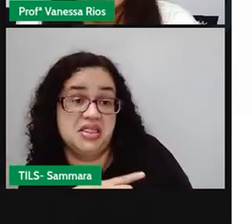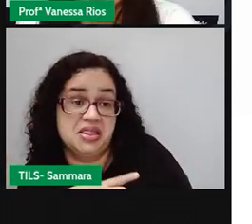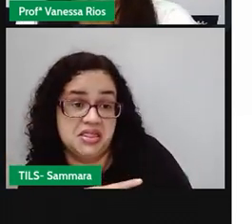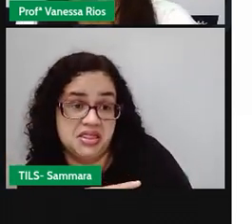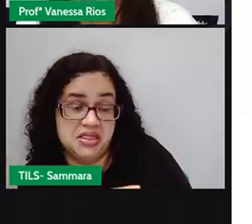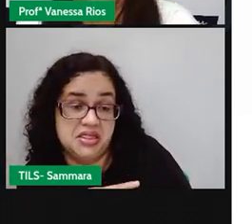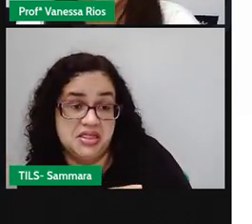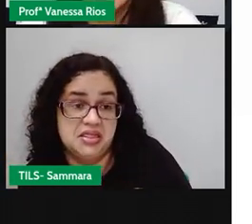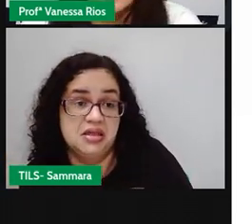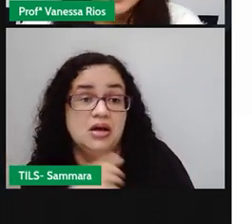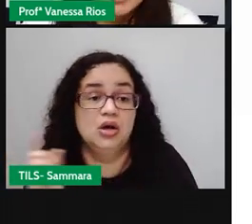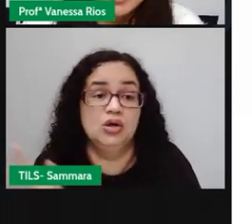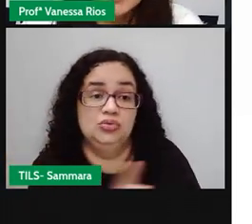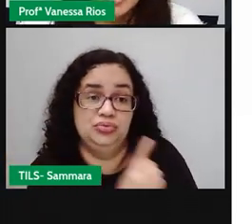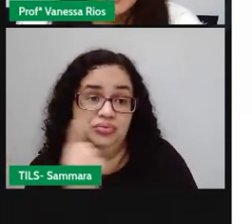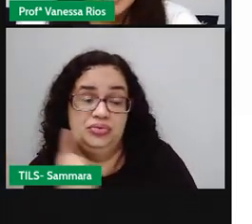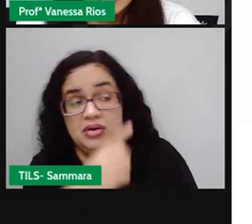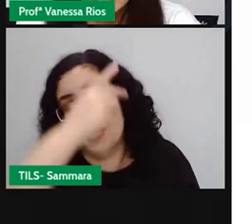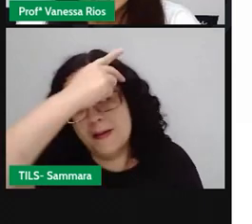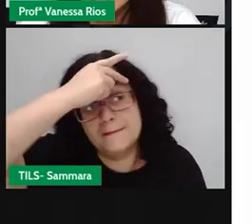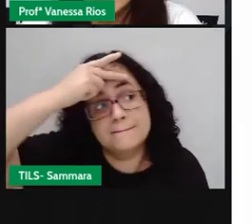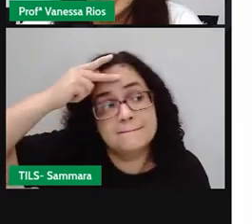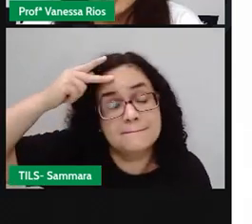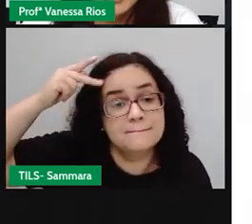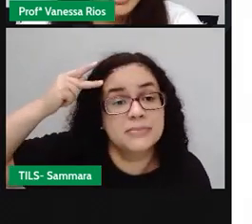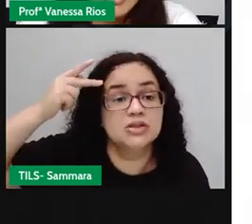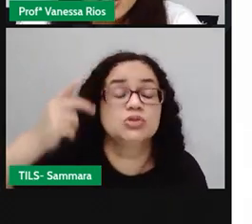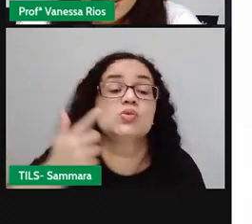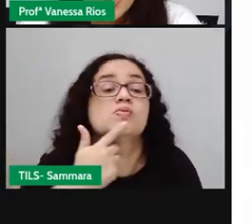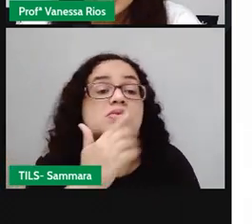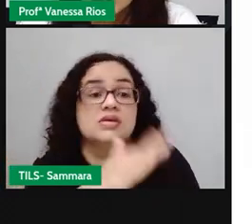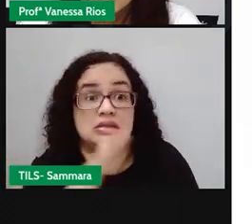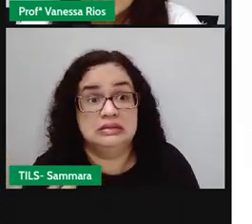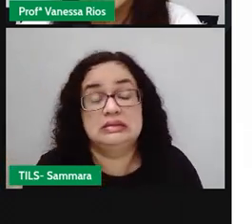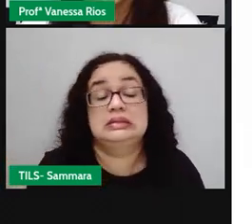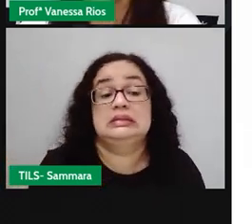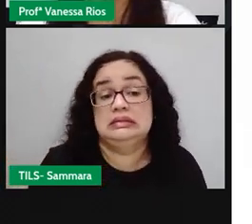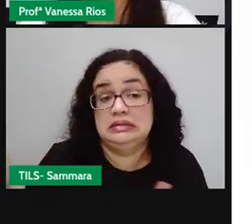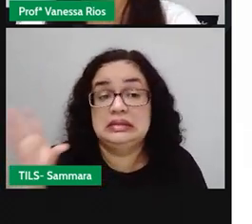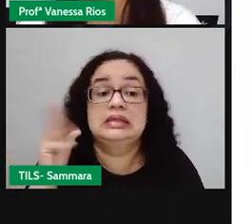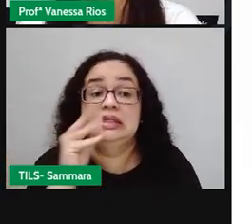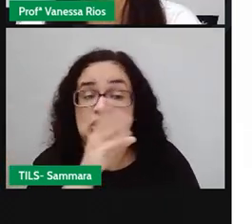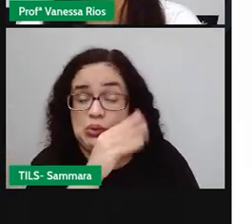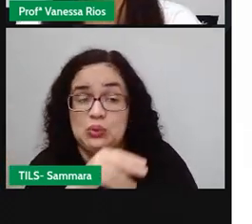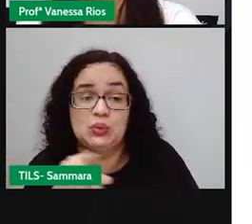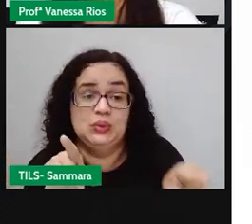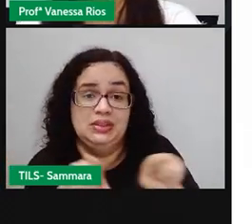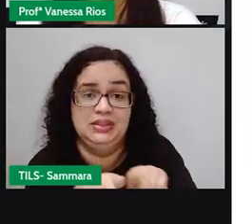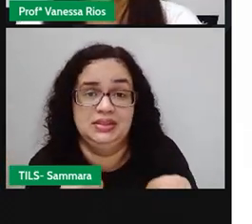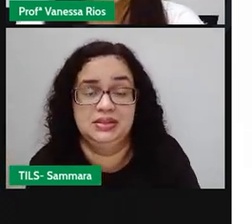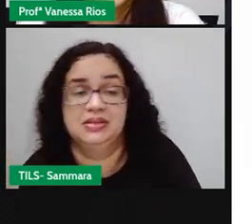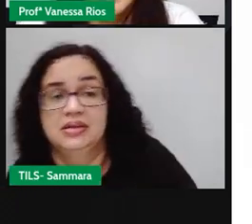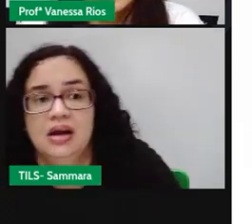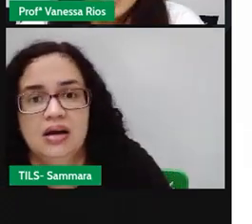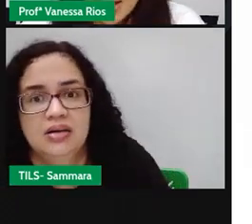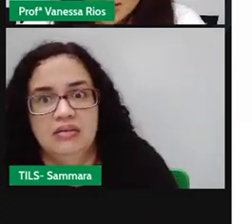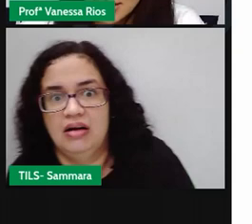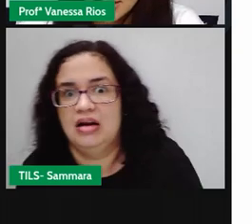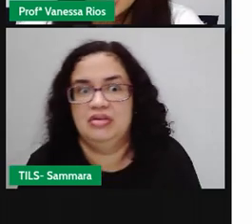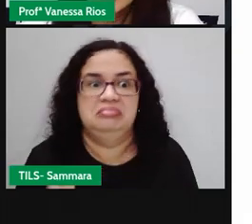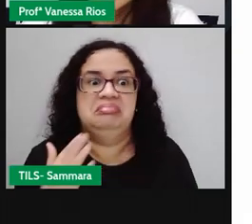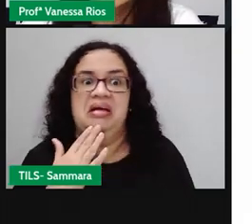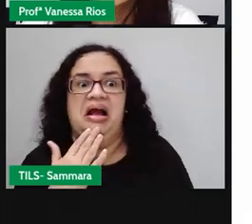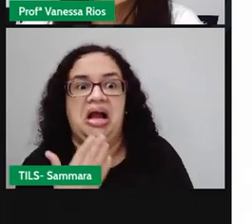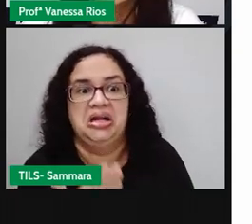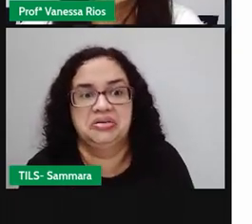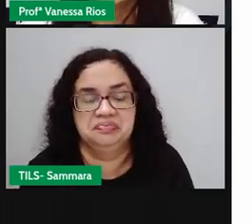é? Que girava e as pessoas ficavam, as crianças ficavam, crianças e adultos, inclusive, né? Hipnotizados aí.